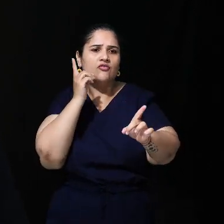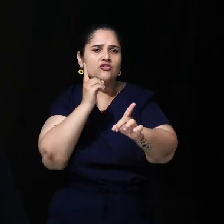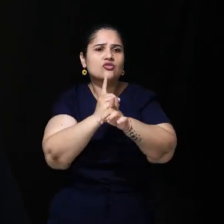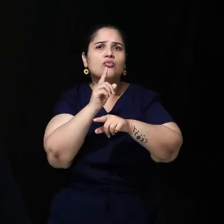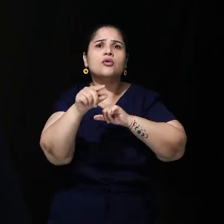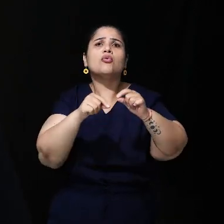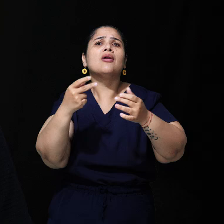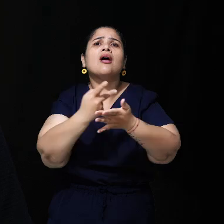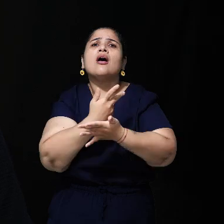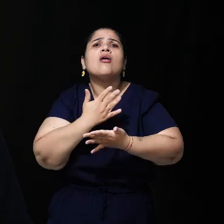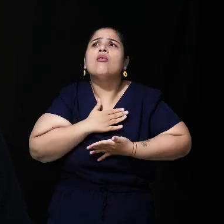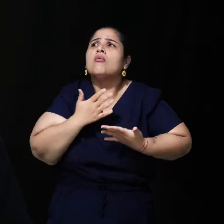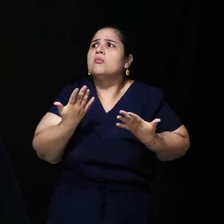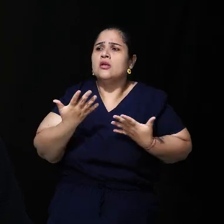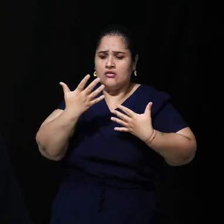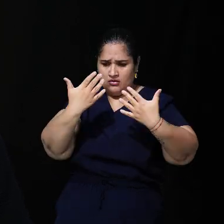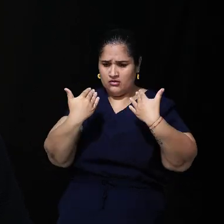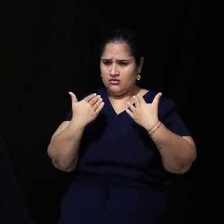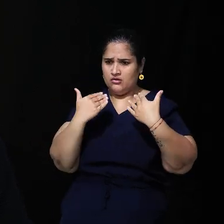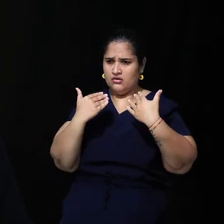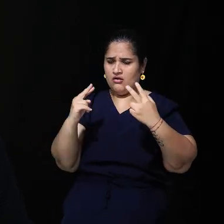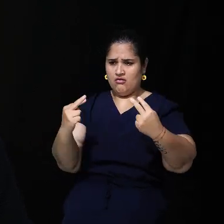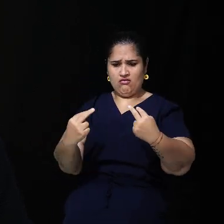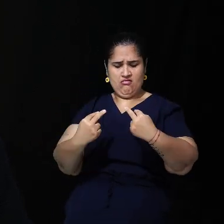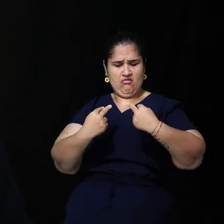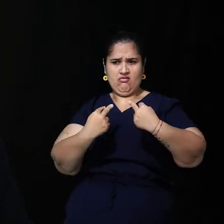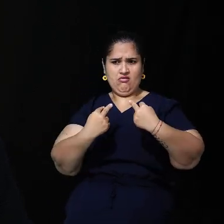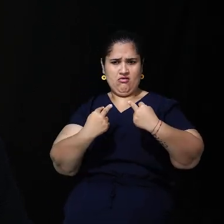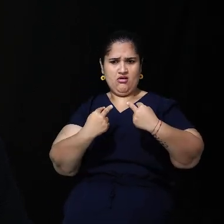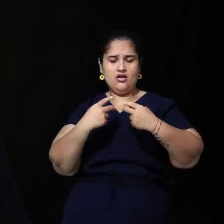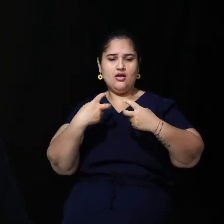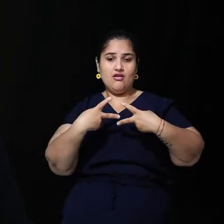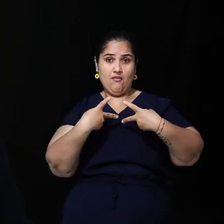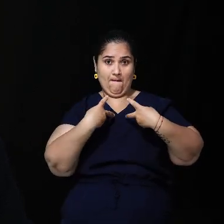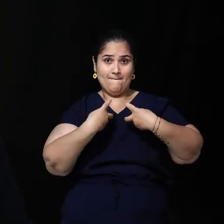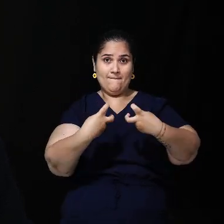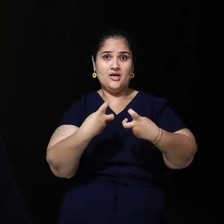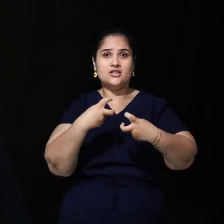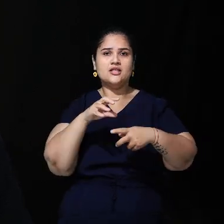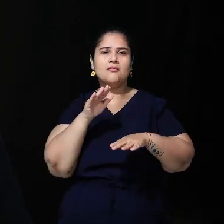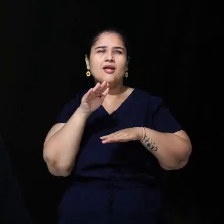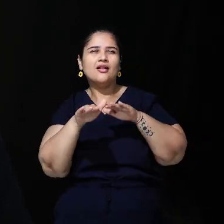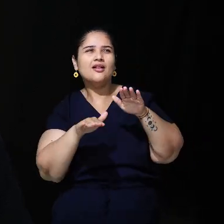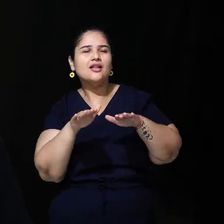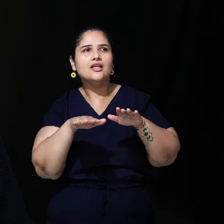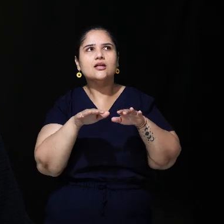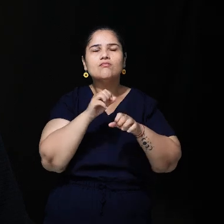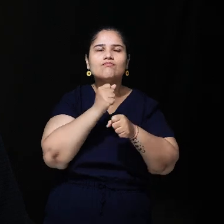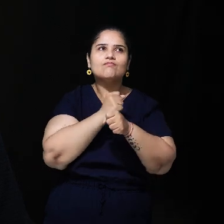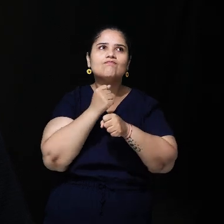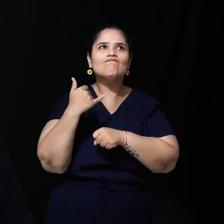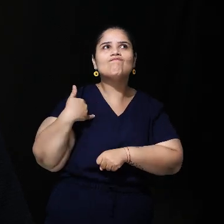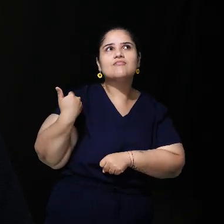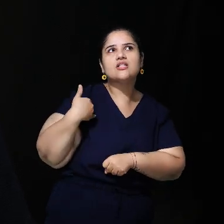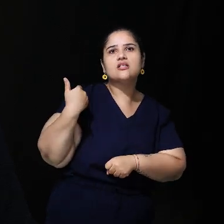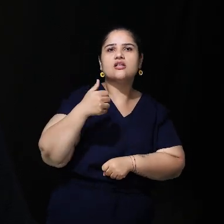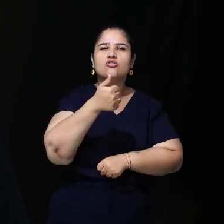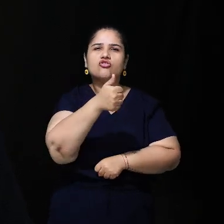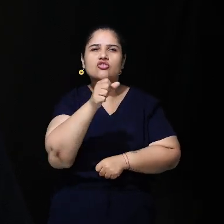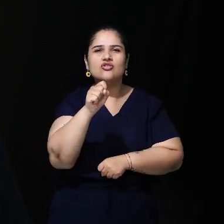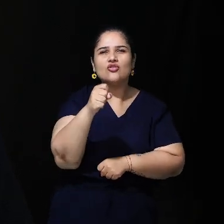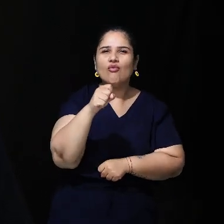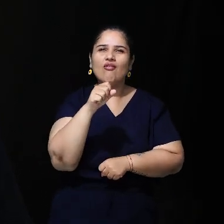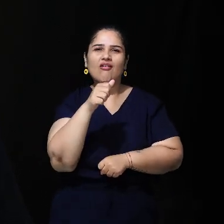mesmo. Eu percebi, quando eu estava chegando ali aos 18, 19 anos, que a minha vida ela